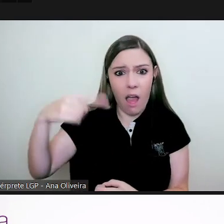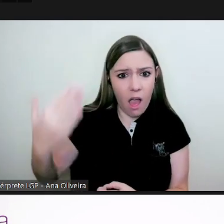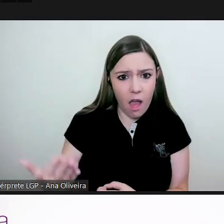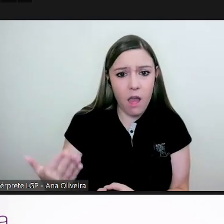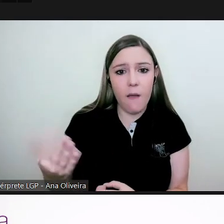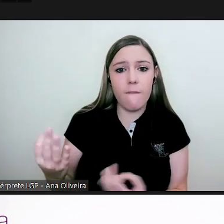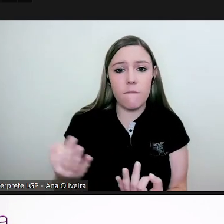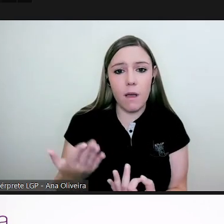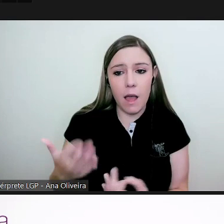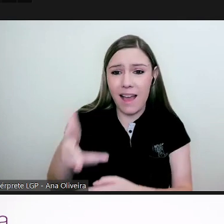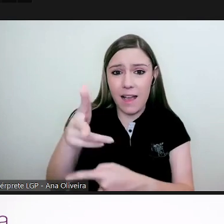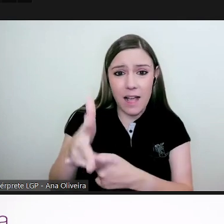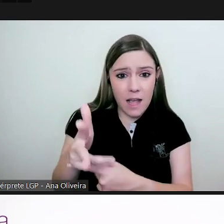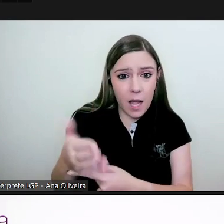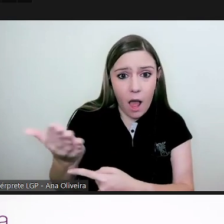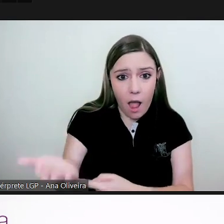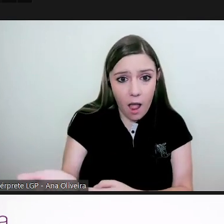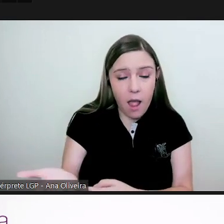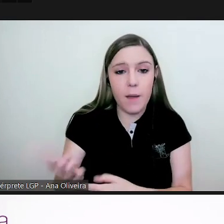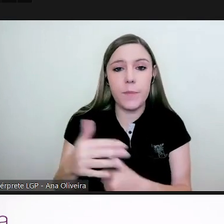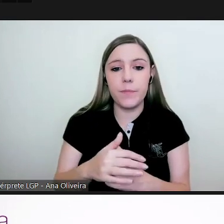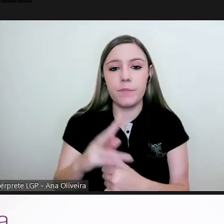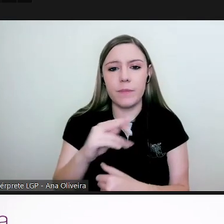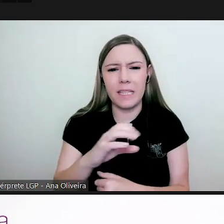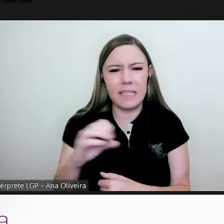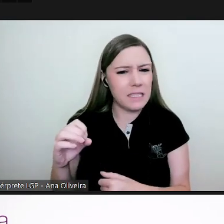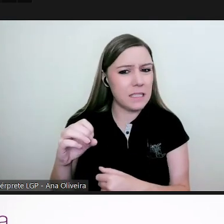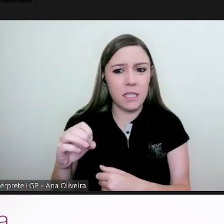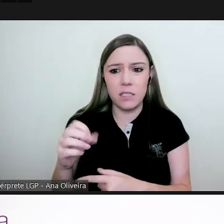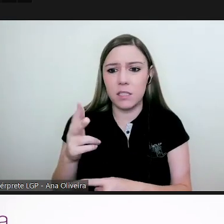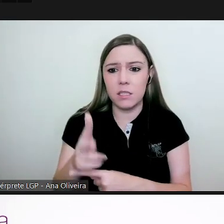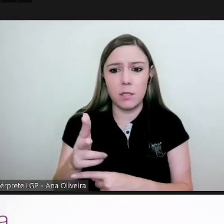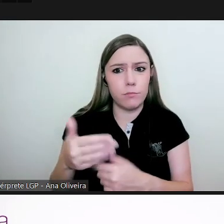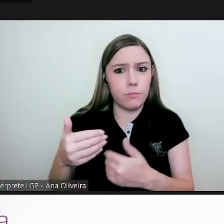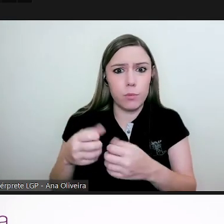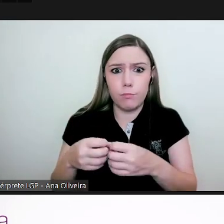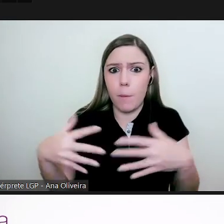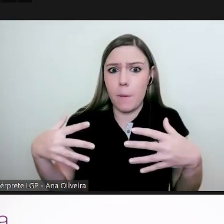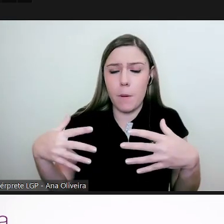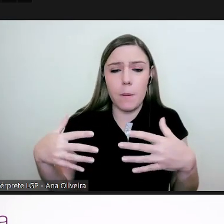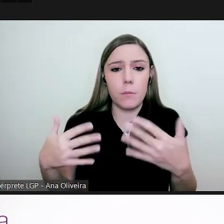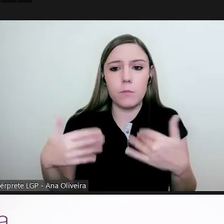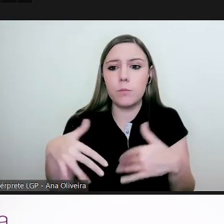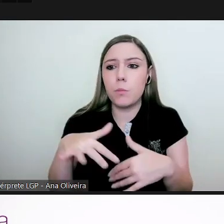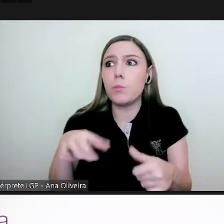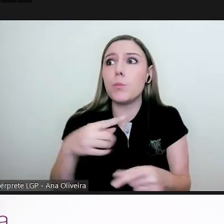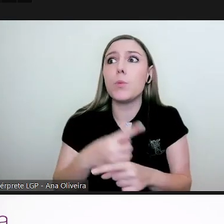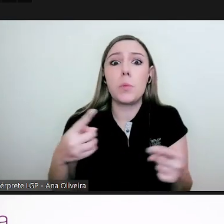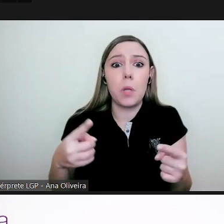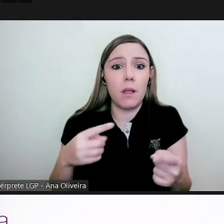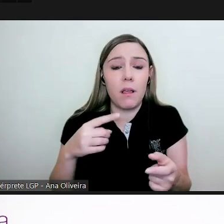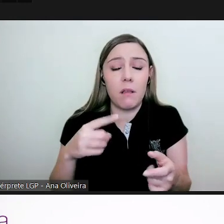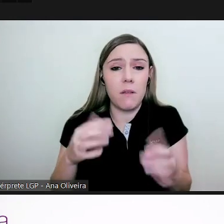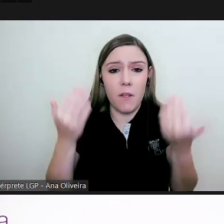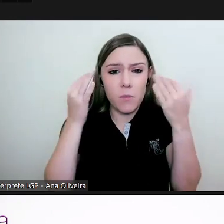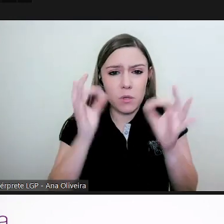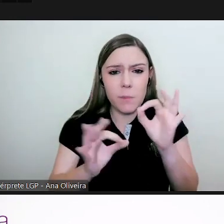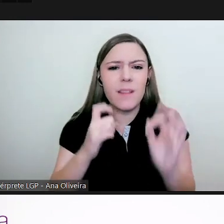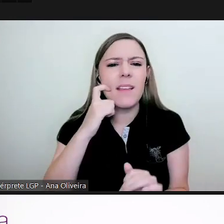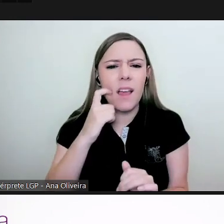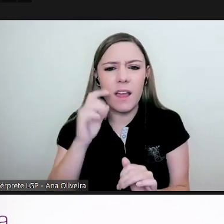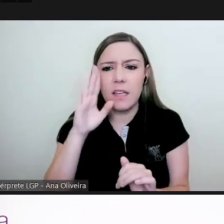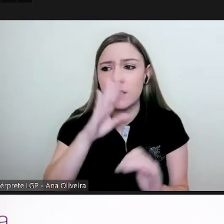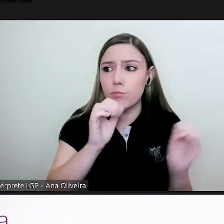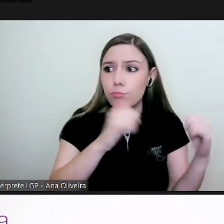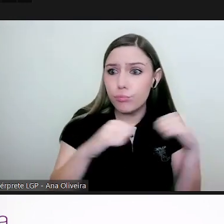existem, câmaras no lugar, mais de 300, quais sejam, onde, porquê, quem trata os dados, se há